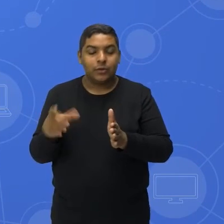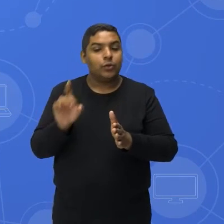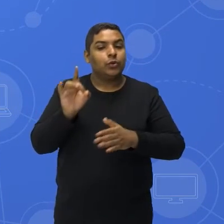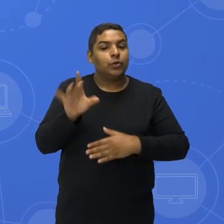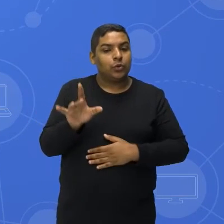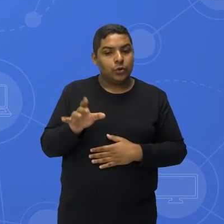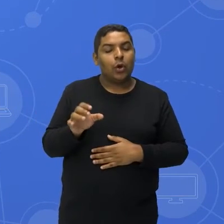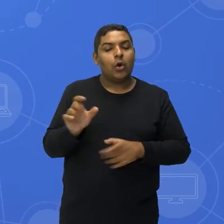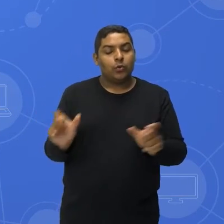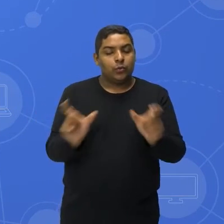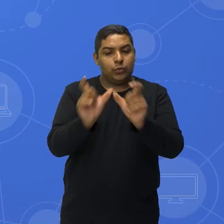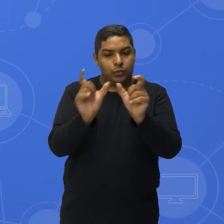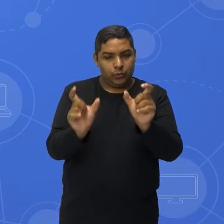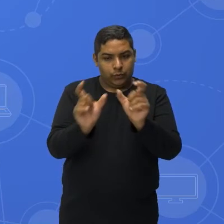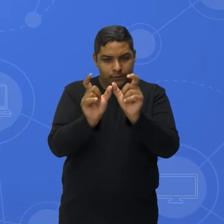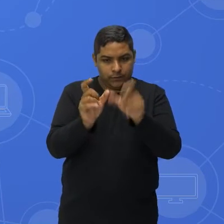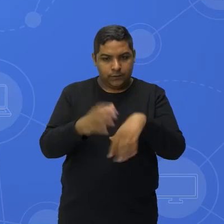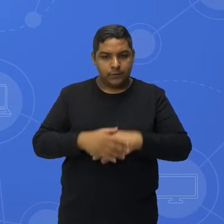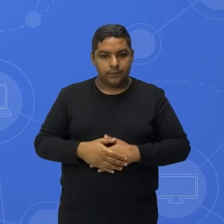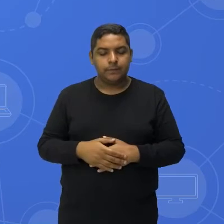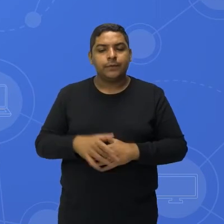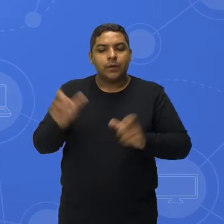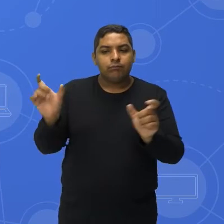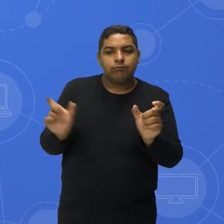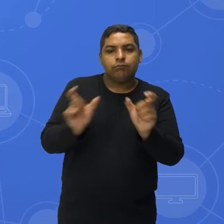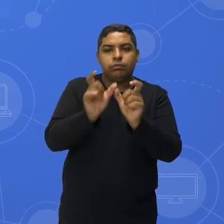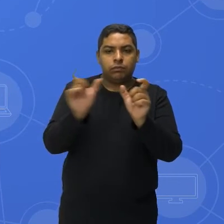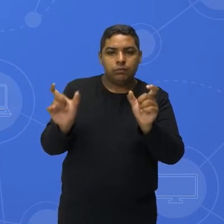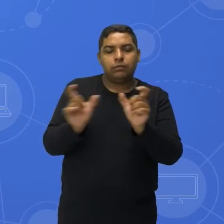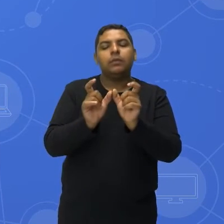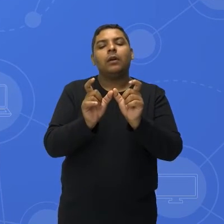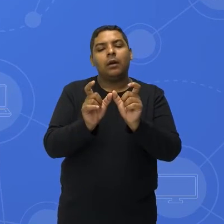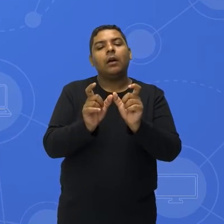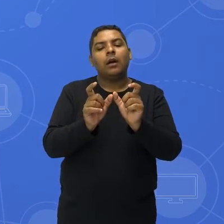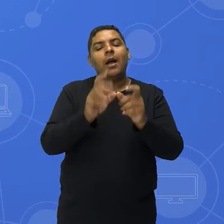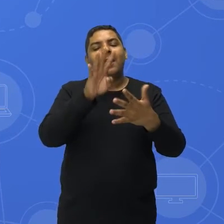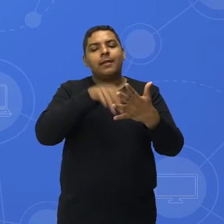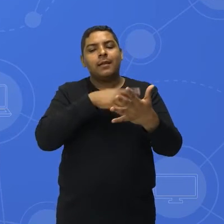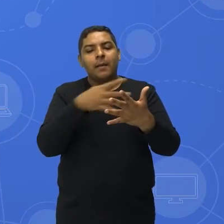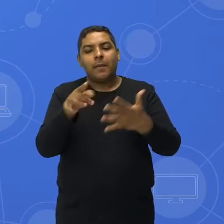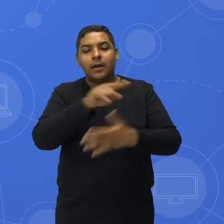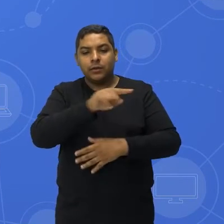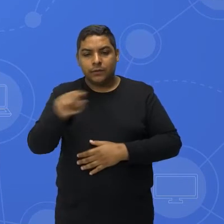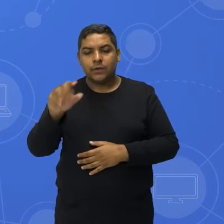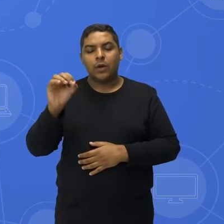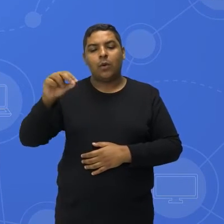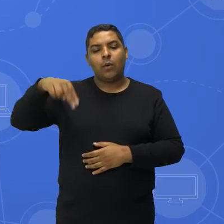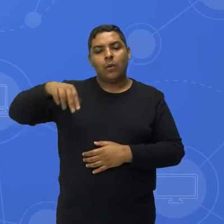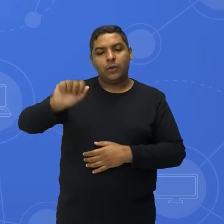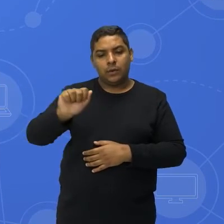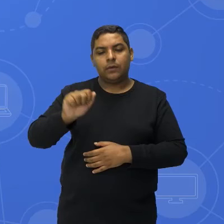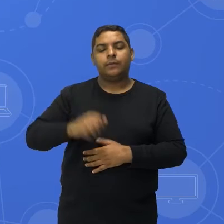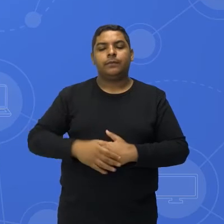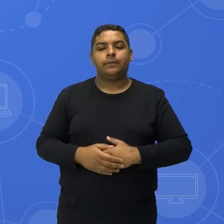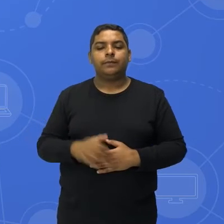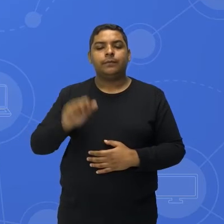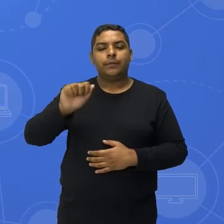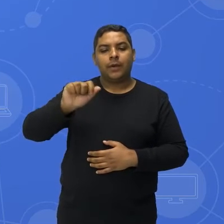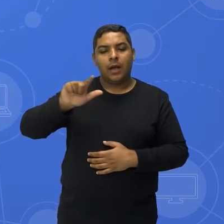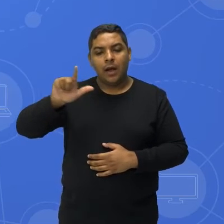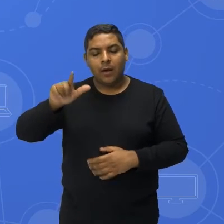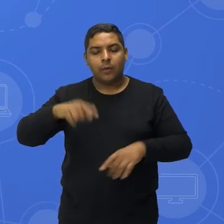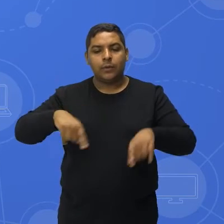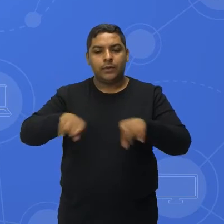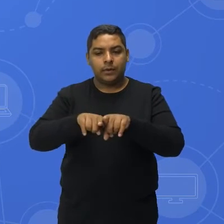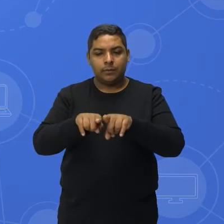só o sufixo, tá bom? Então, acrescentem aí na tabelinha de vocês o sufixo ona e o sufixo -al,